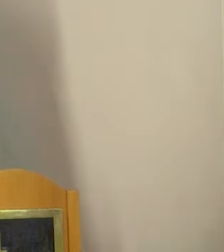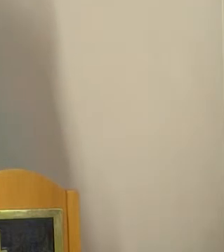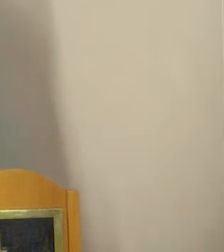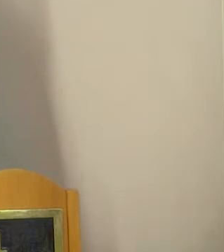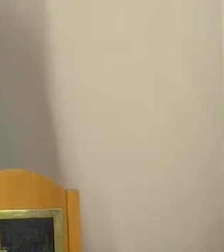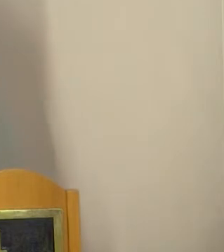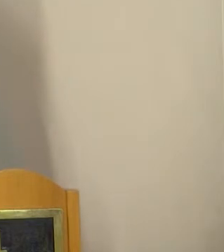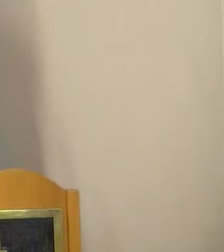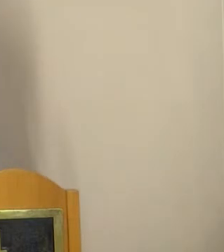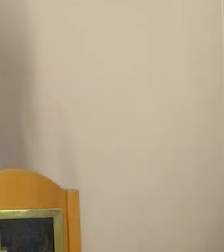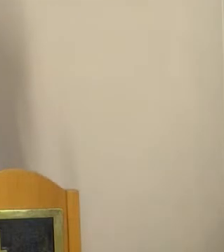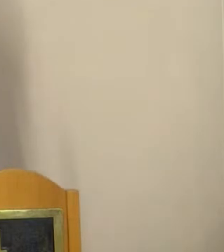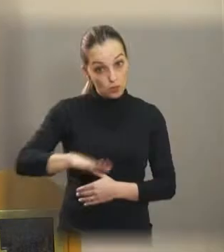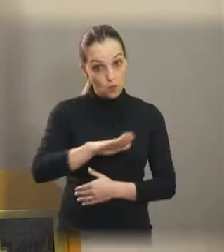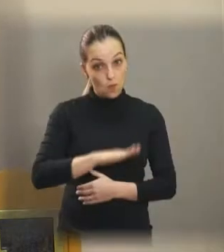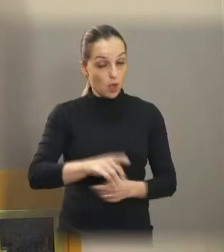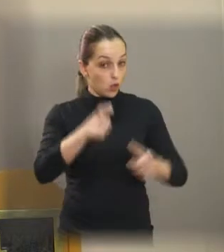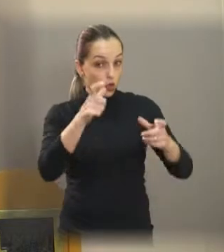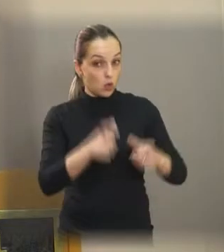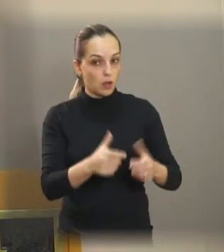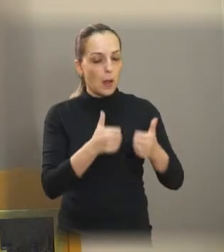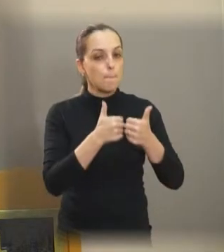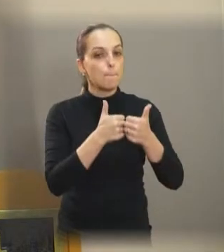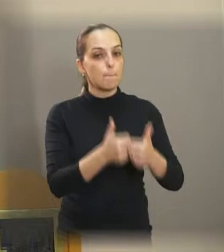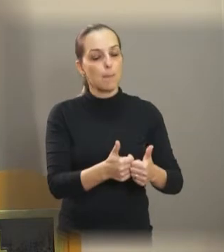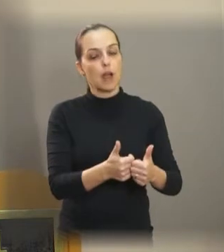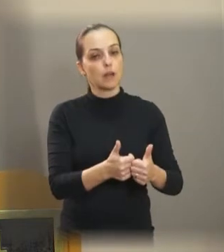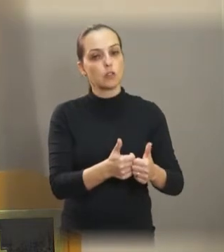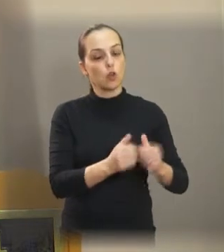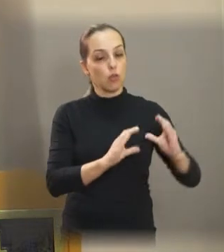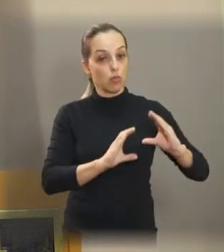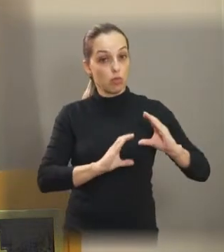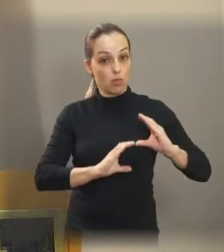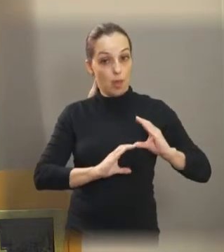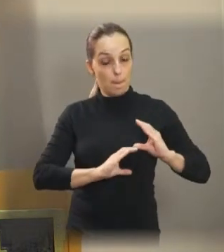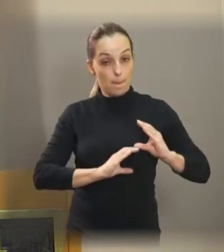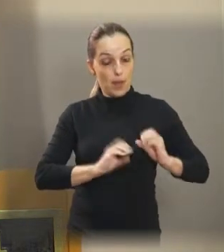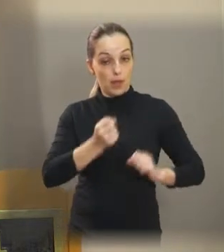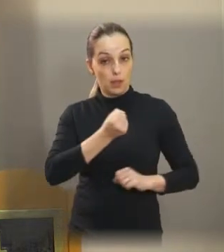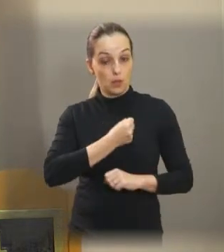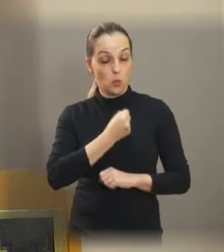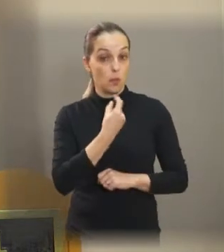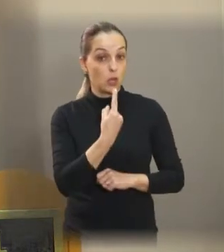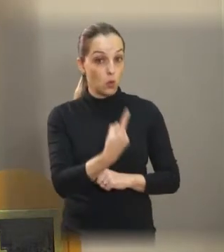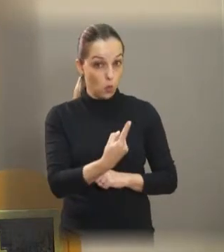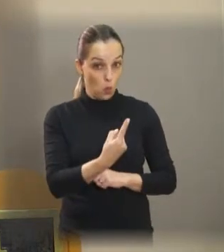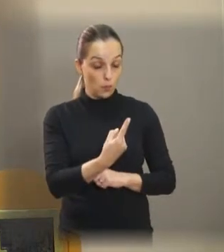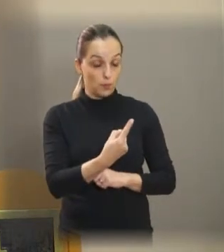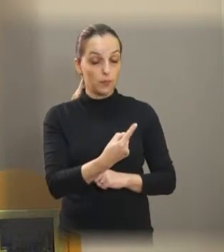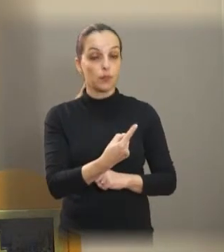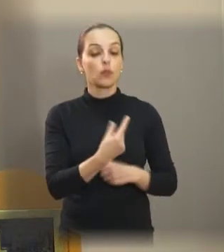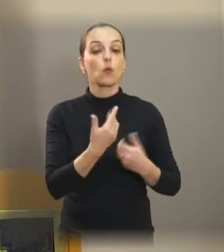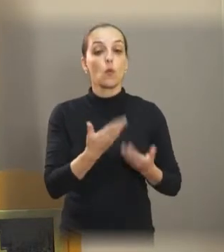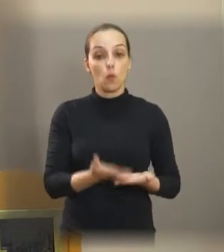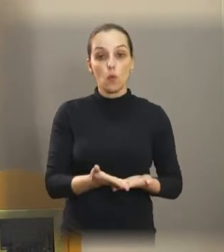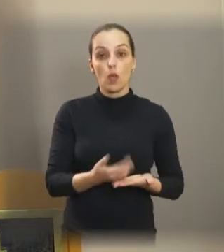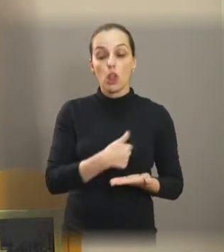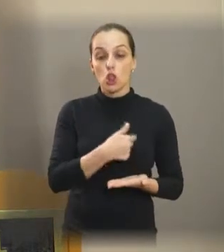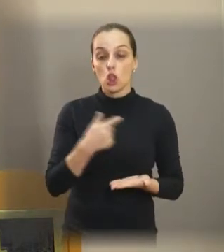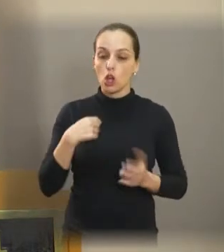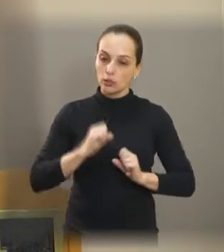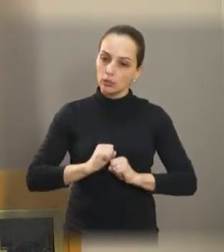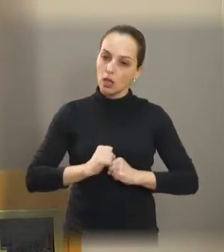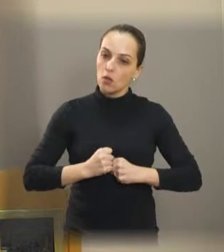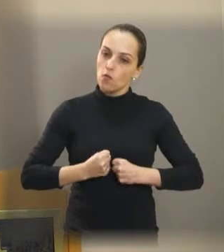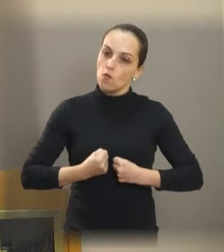Esse espaço ele fica próximo da unidade 1, né, a PAI, vai ao encontro aí de todo o nosso